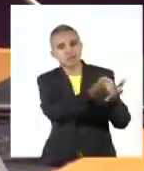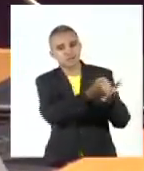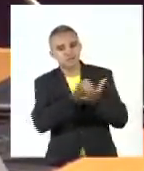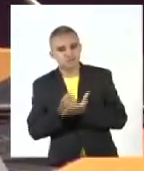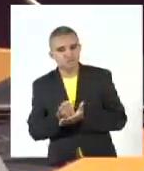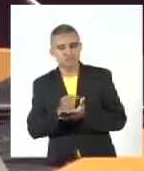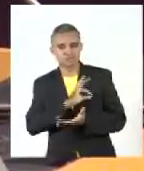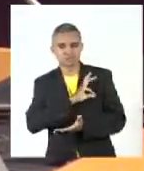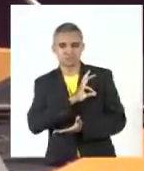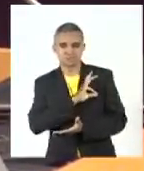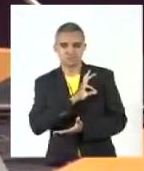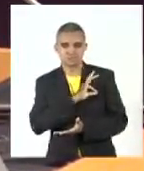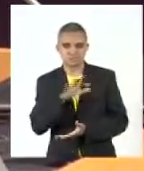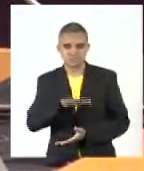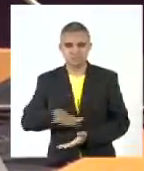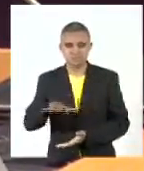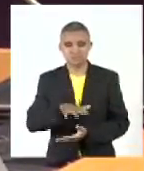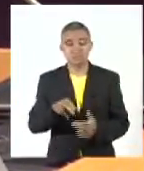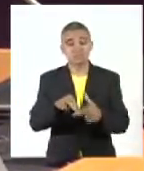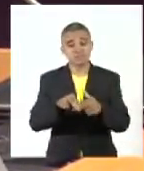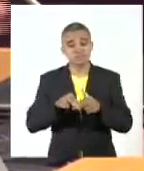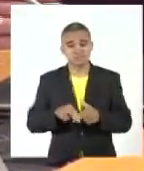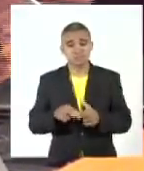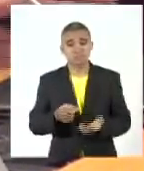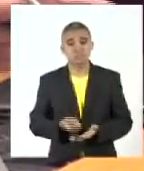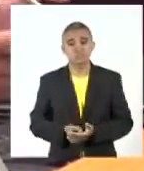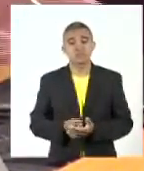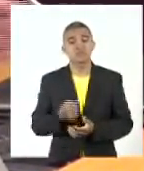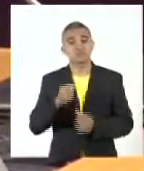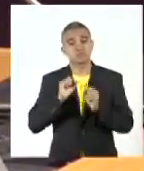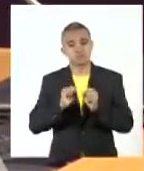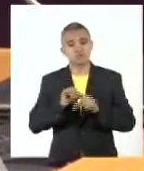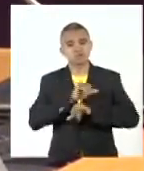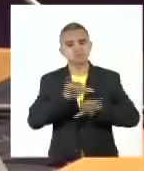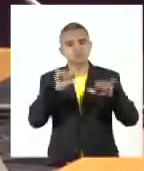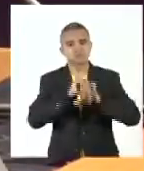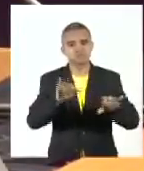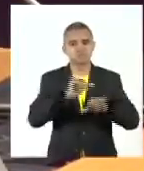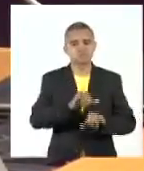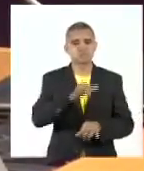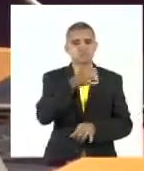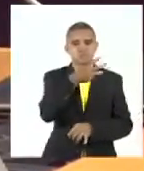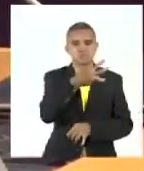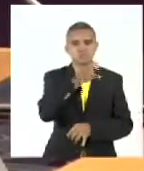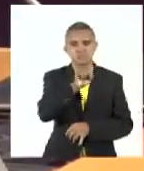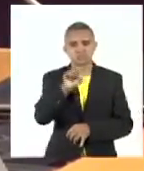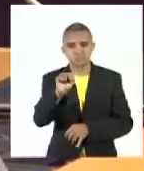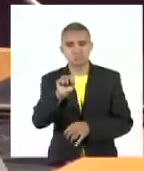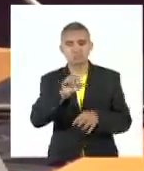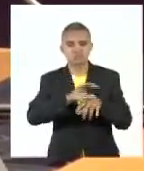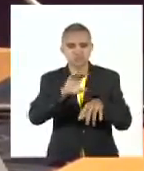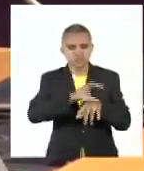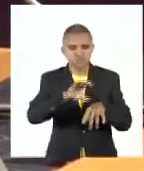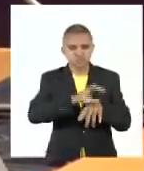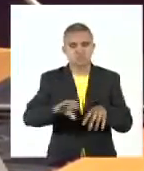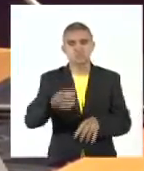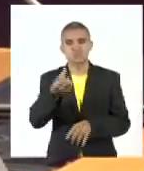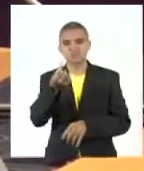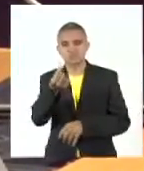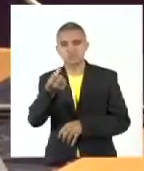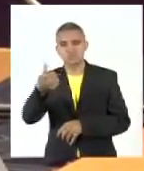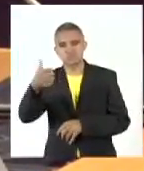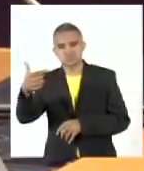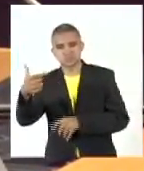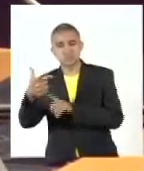ir para o governo virtual dele e falar, olha, 388 estão em formação, 612 já estão agora se deslocando para o Maranhão para